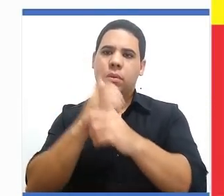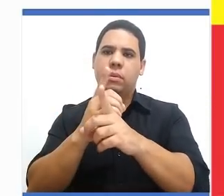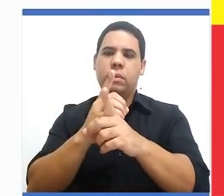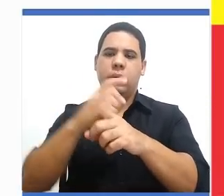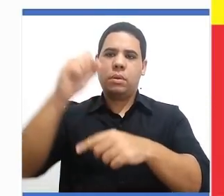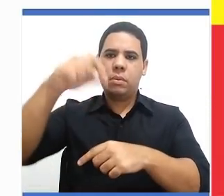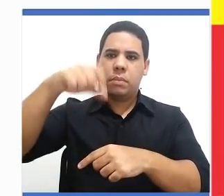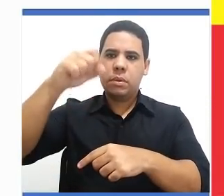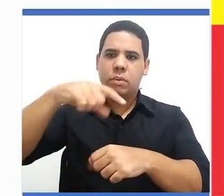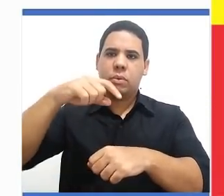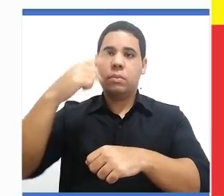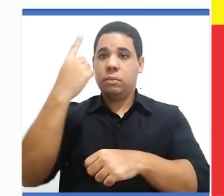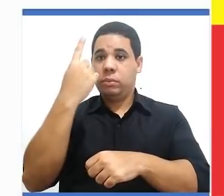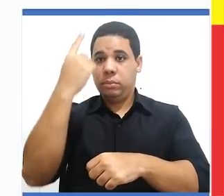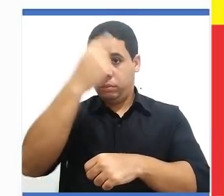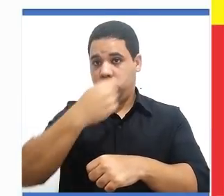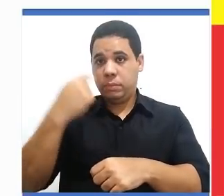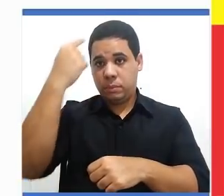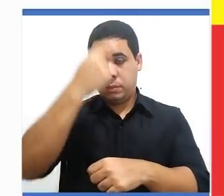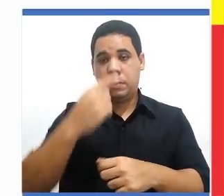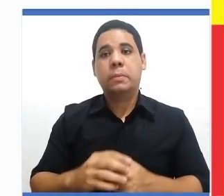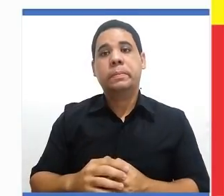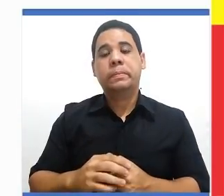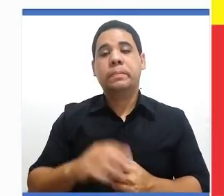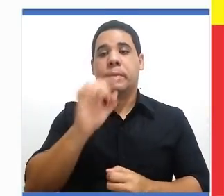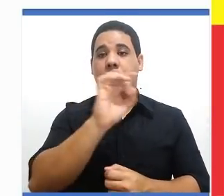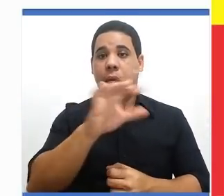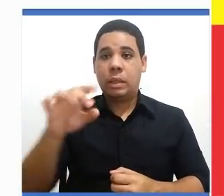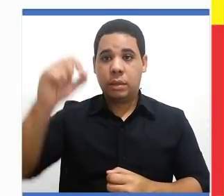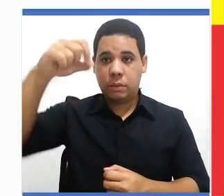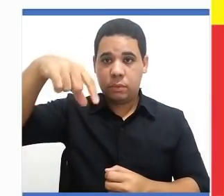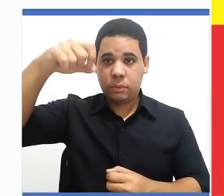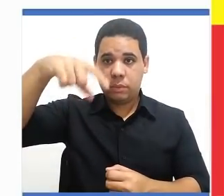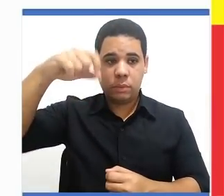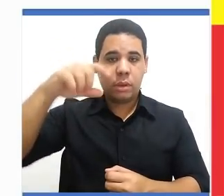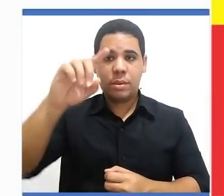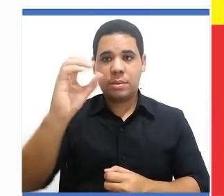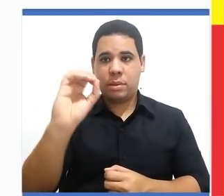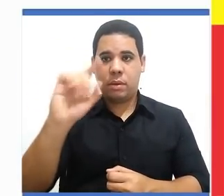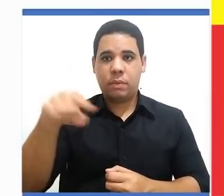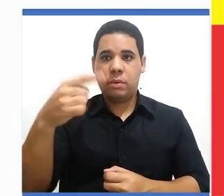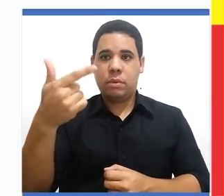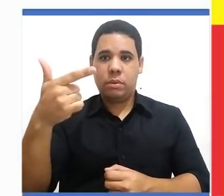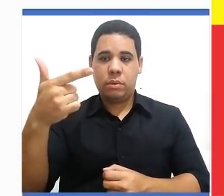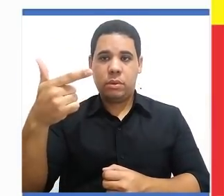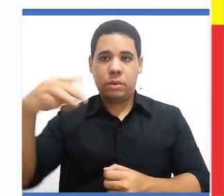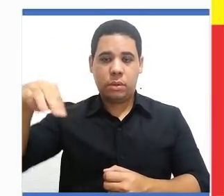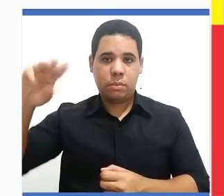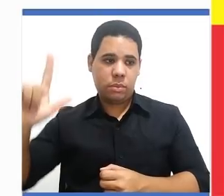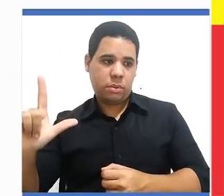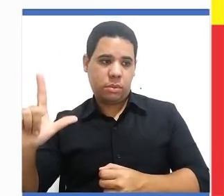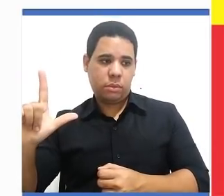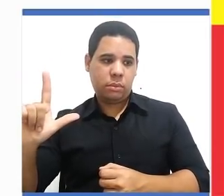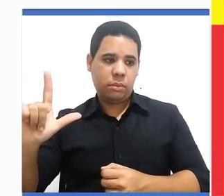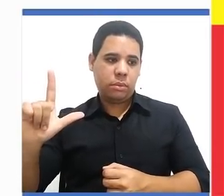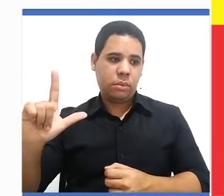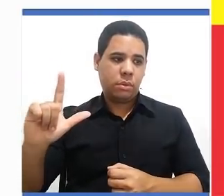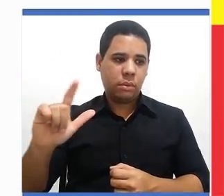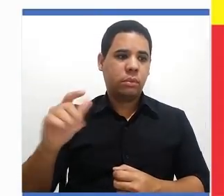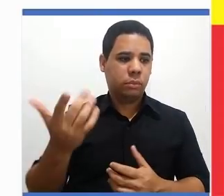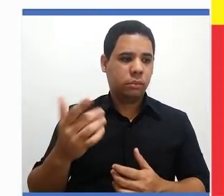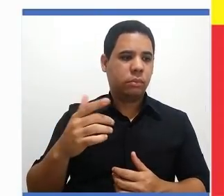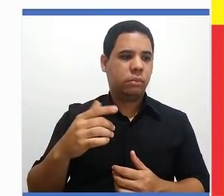20, multiplicar por 60, que vai encontrar a quantidade de pingos por hora. Então,